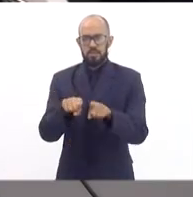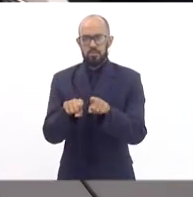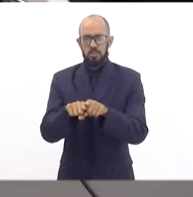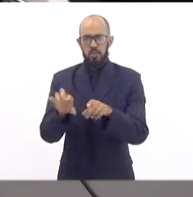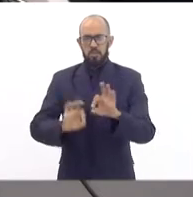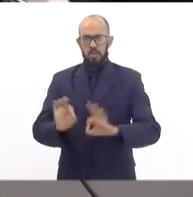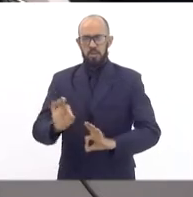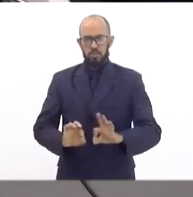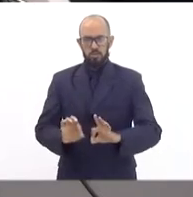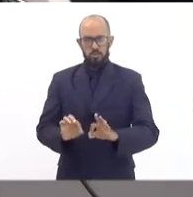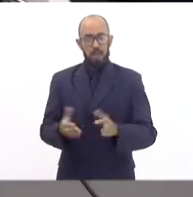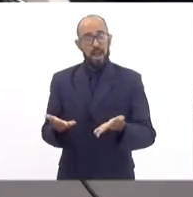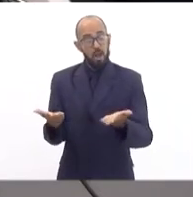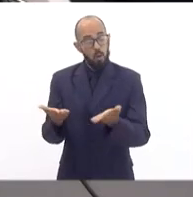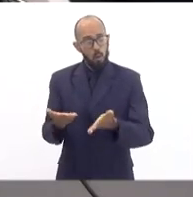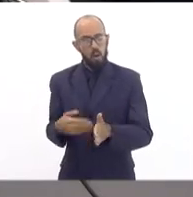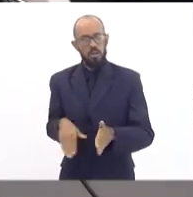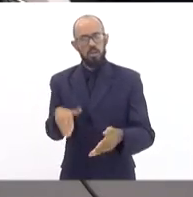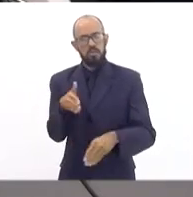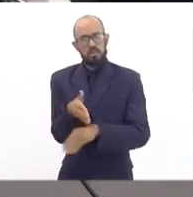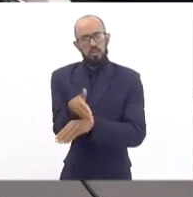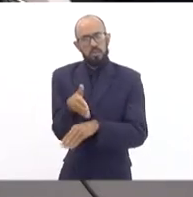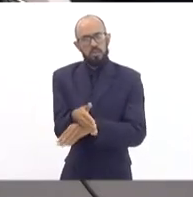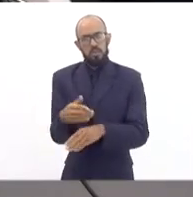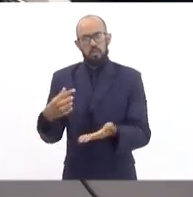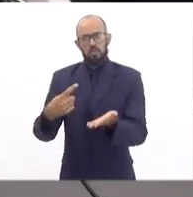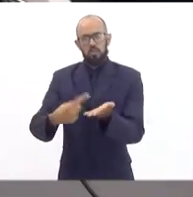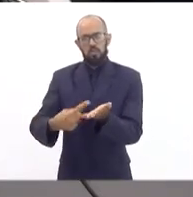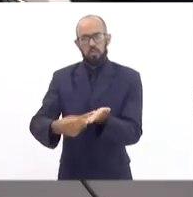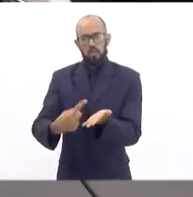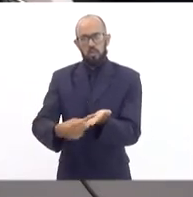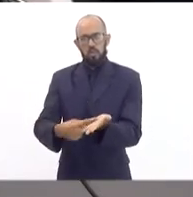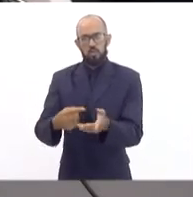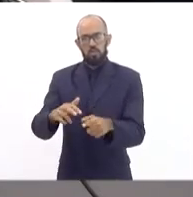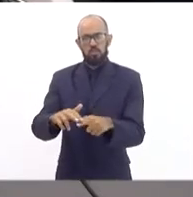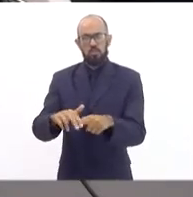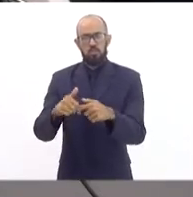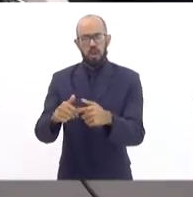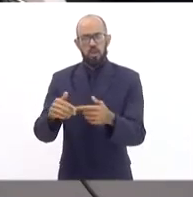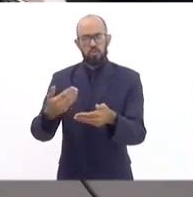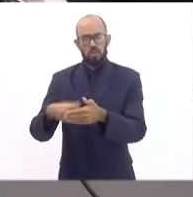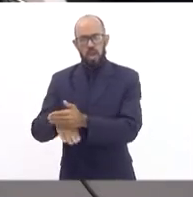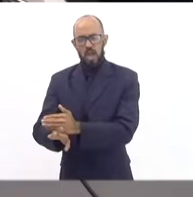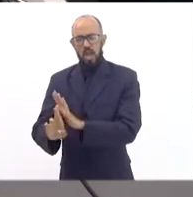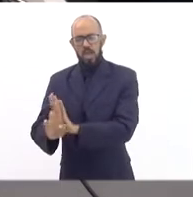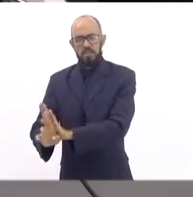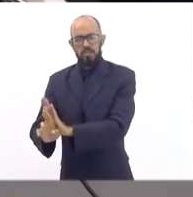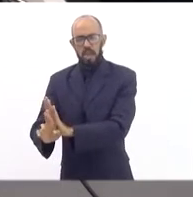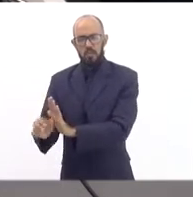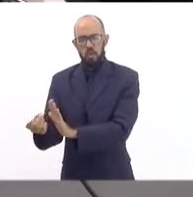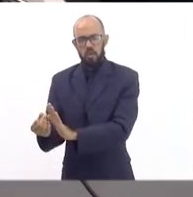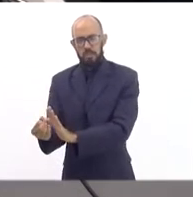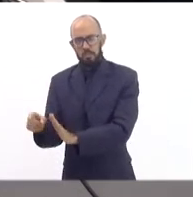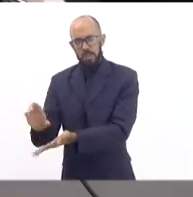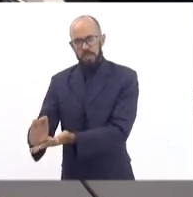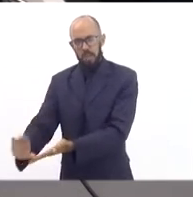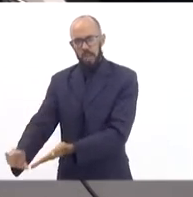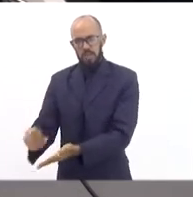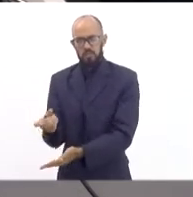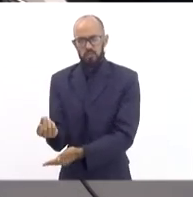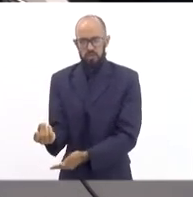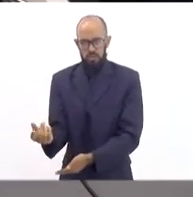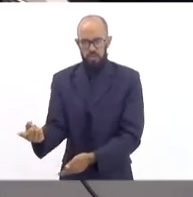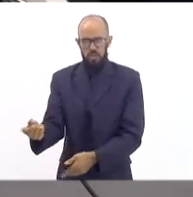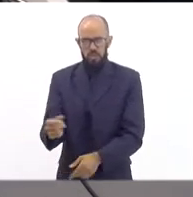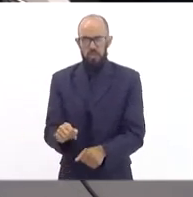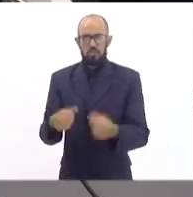nos finalmente aí do acordo para a questão mesmo de reserva orçamentária, reserva financeira que tem que ter. Inclusive